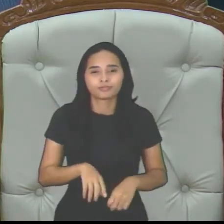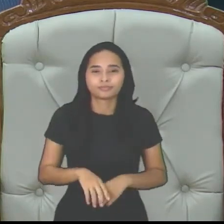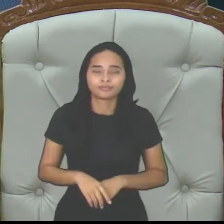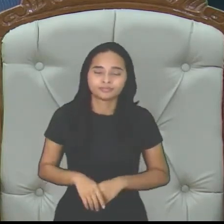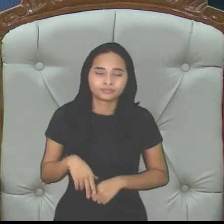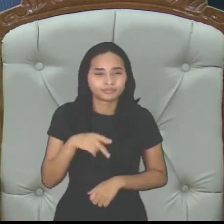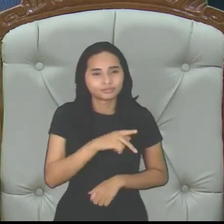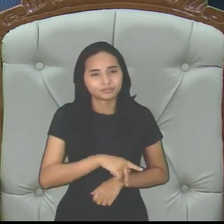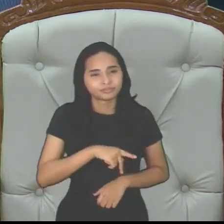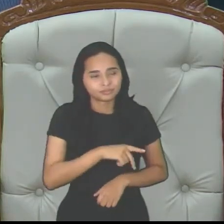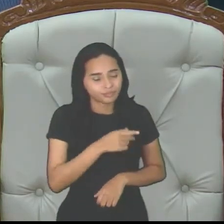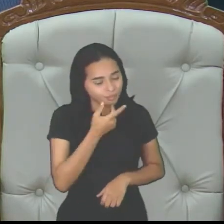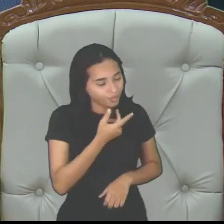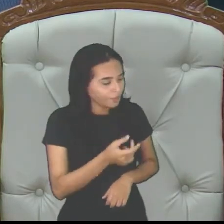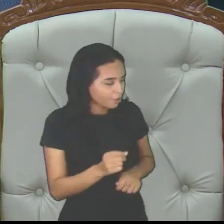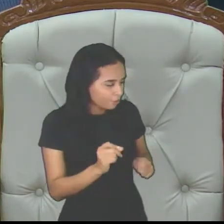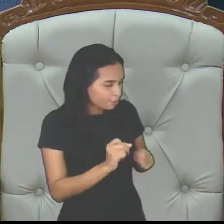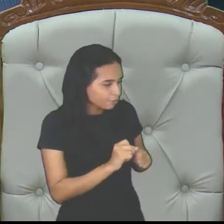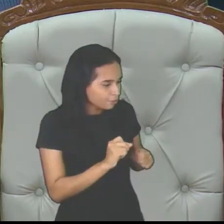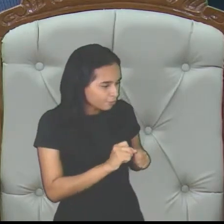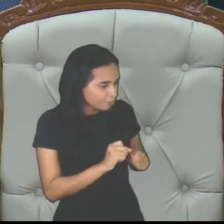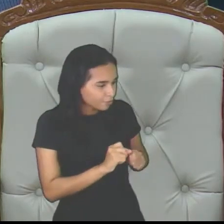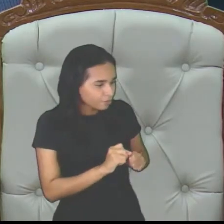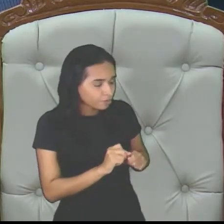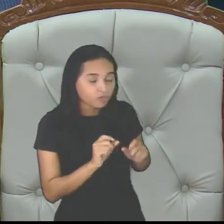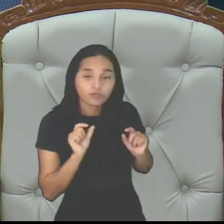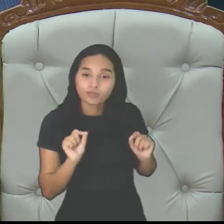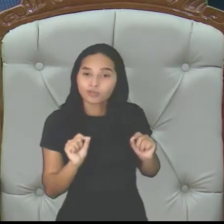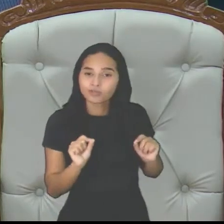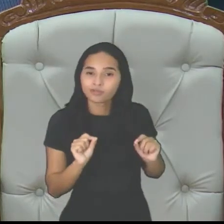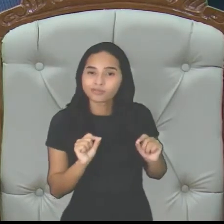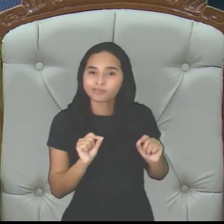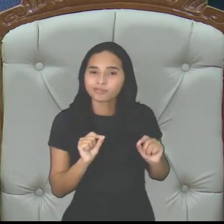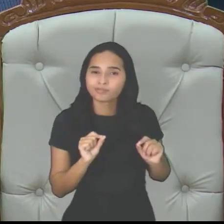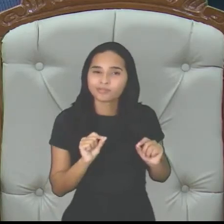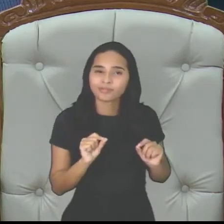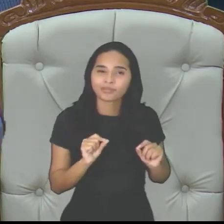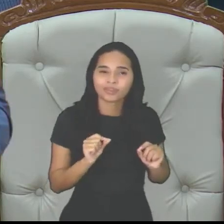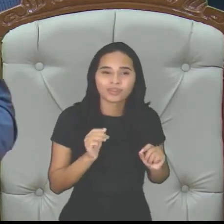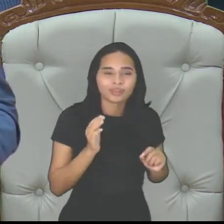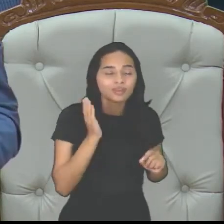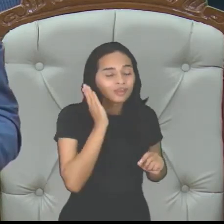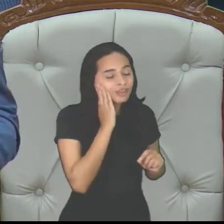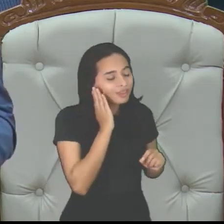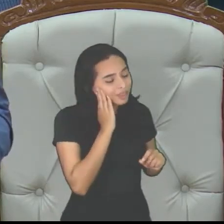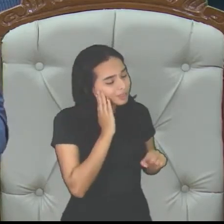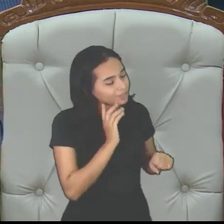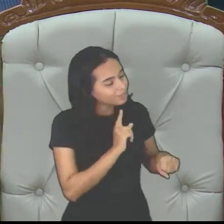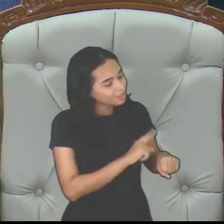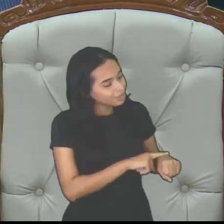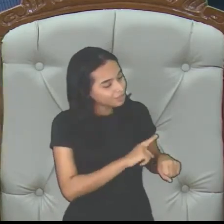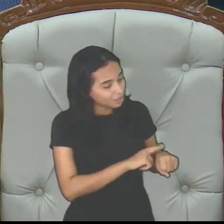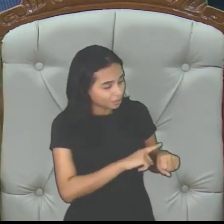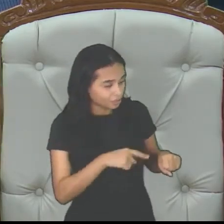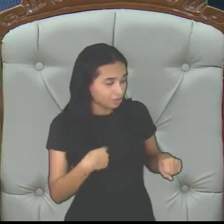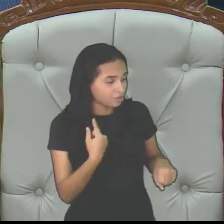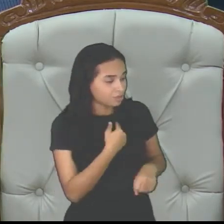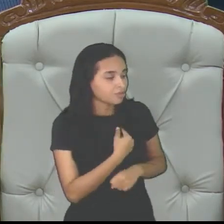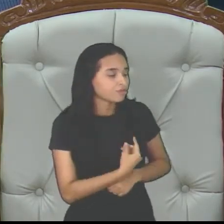Paulo diz: façam isso. O quê? Compreendendo o tempo em que